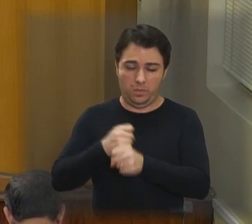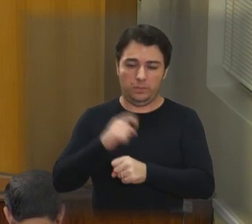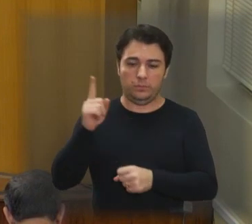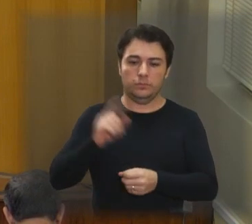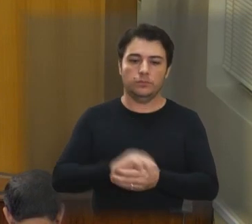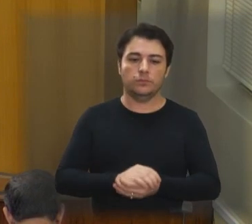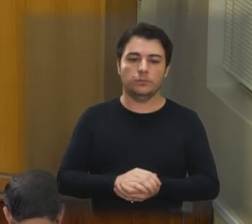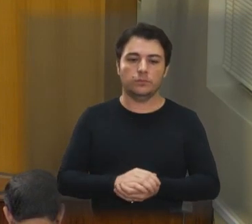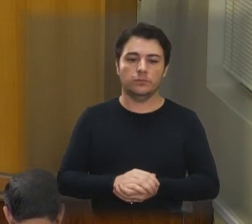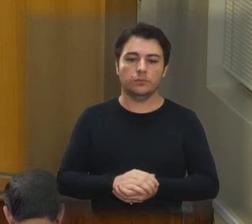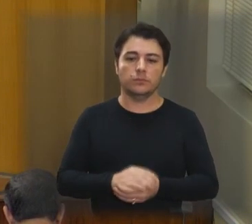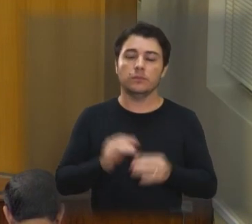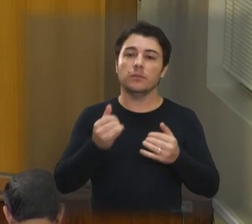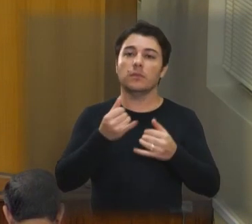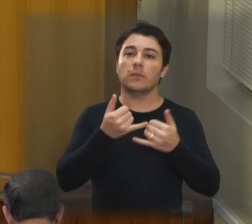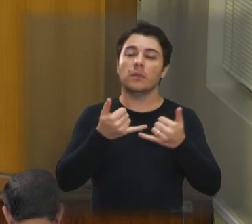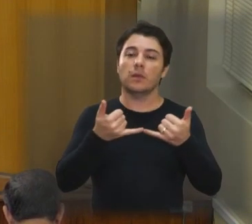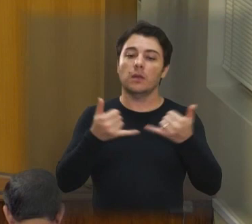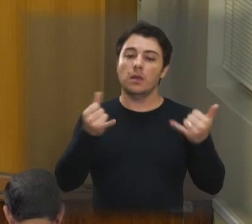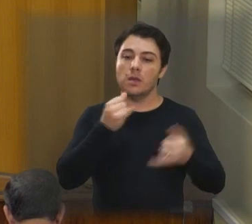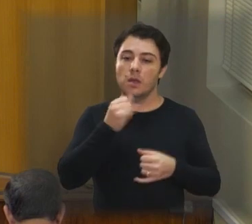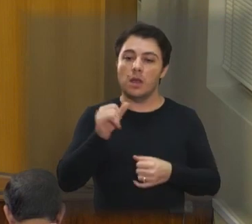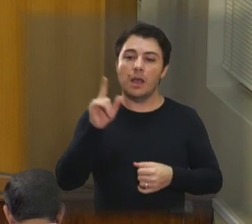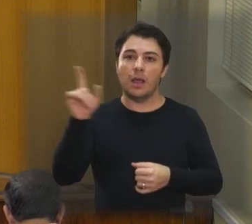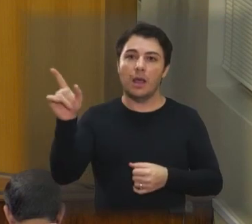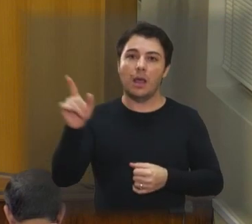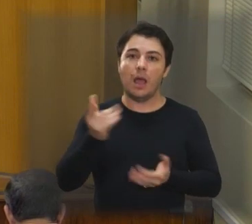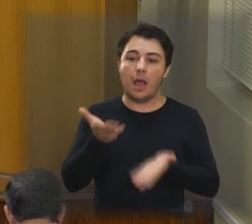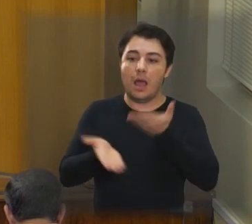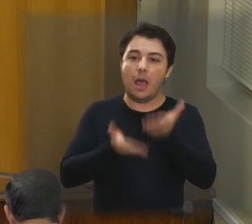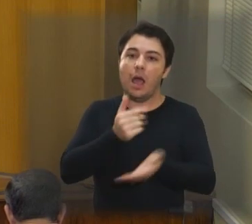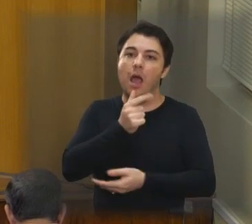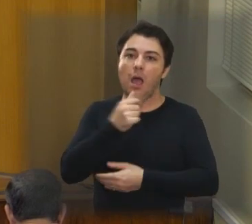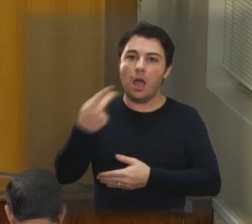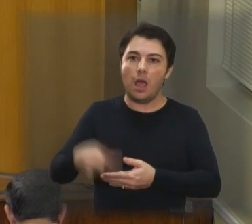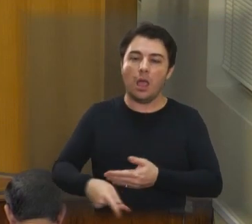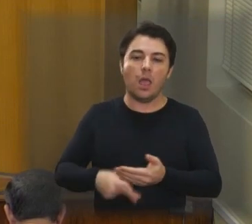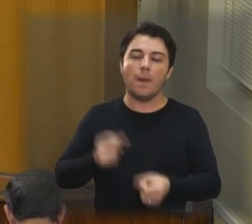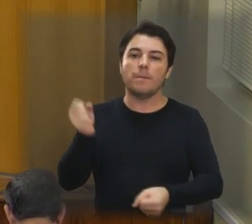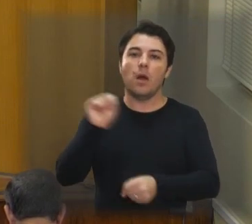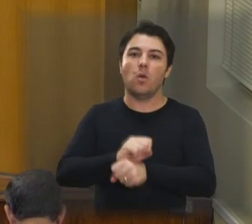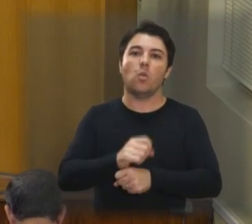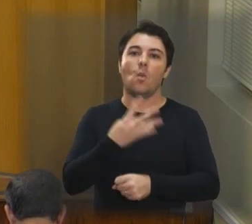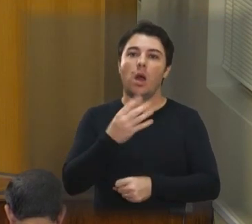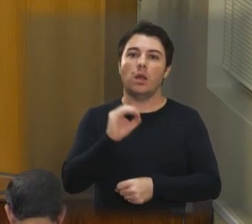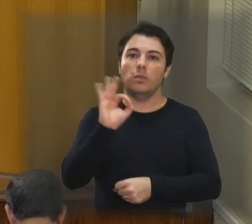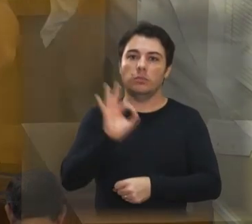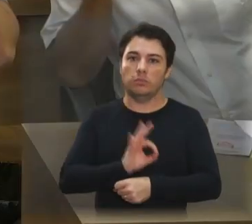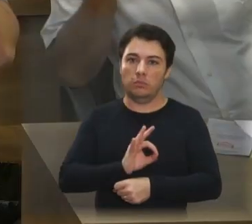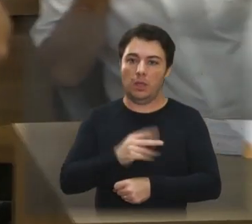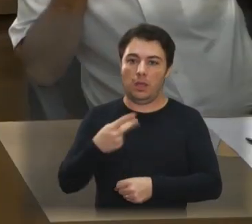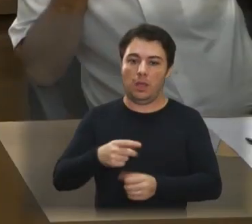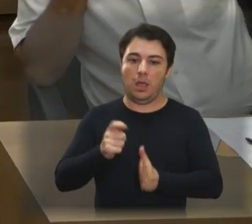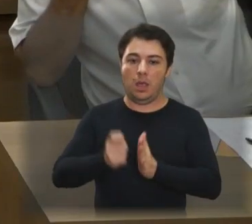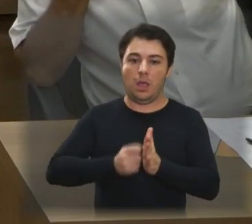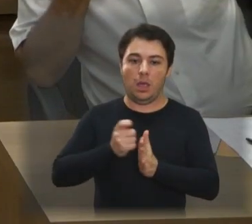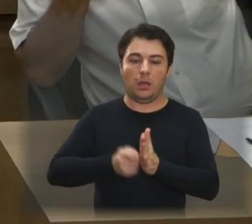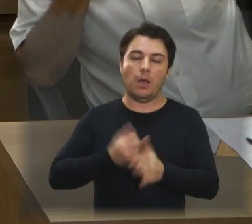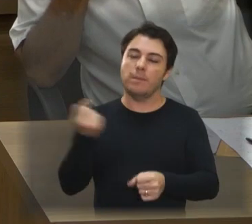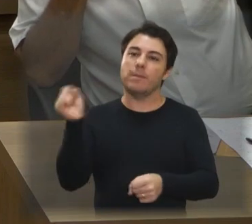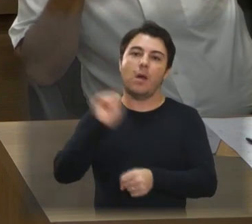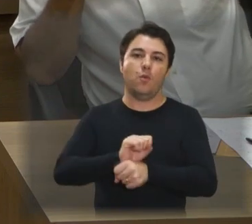no entanto esse pisca desligou desligou a estação de tratamento de água de Araraquara tá quarenta por cento do abastecimento da cidade